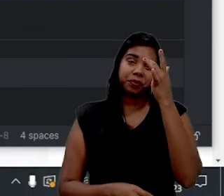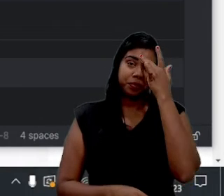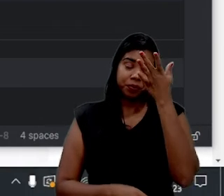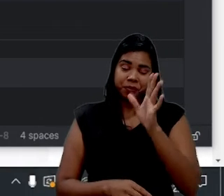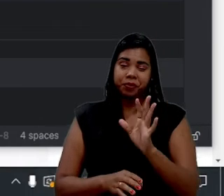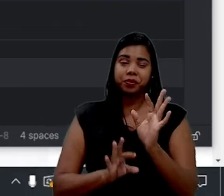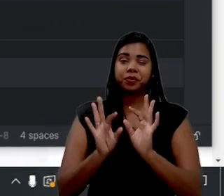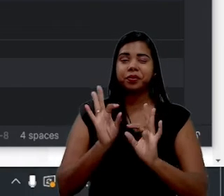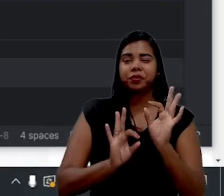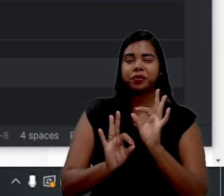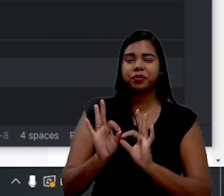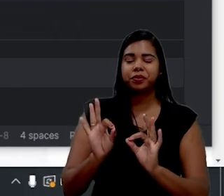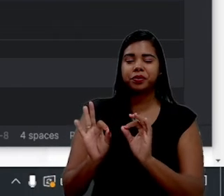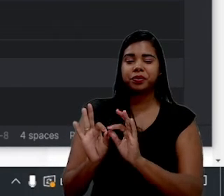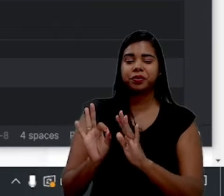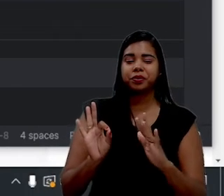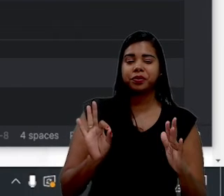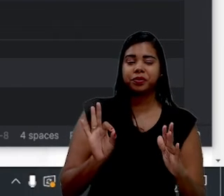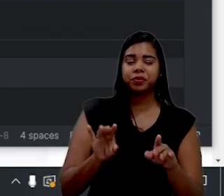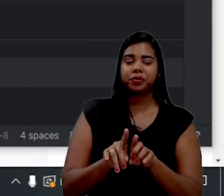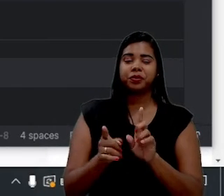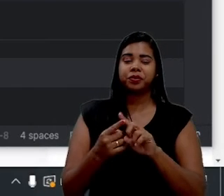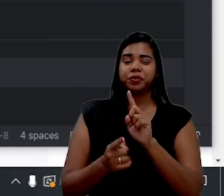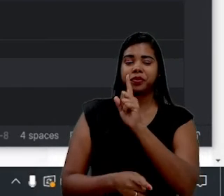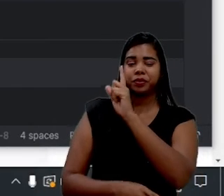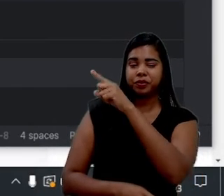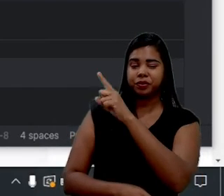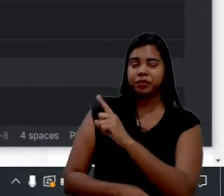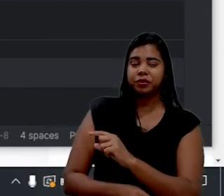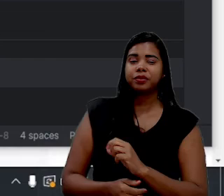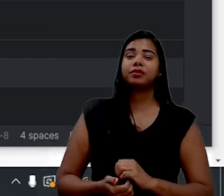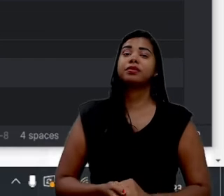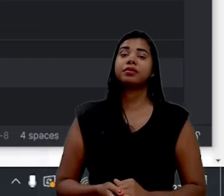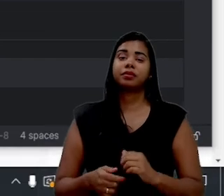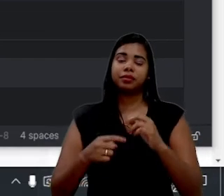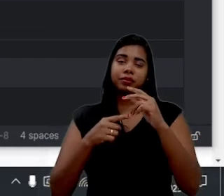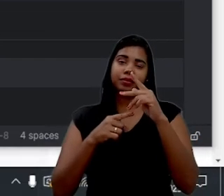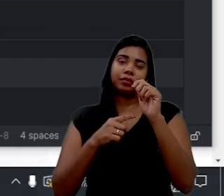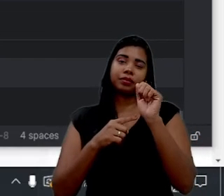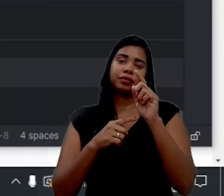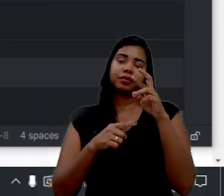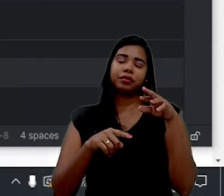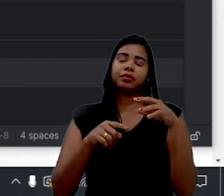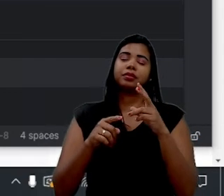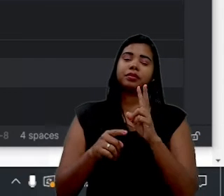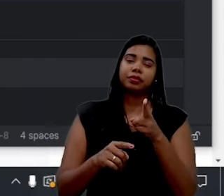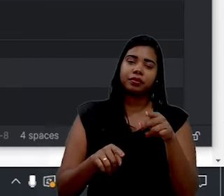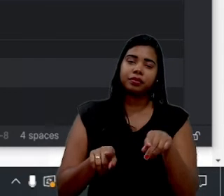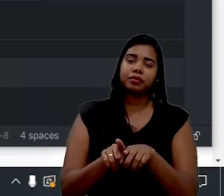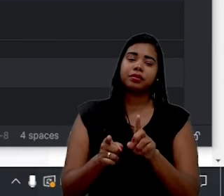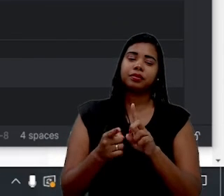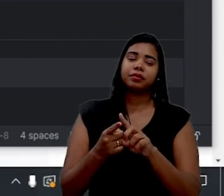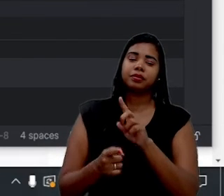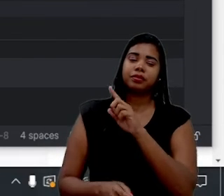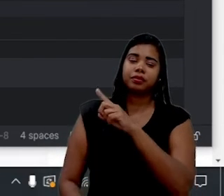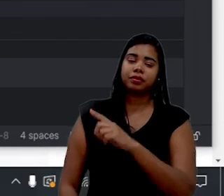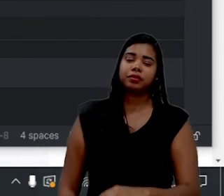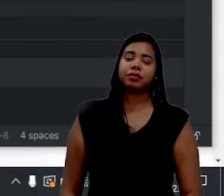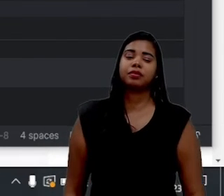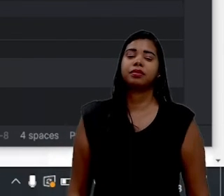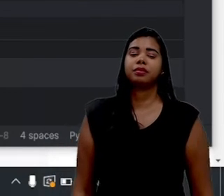arrumar, tá? E essas classes aí são padrões, onde o próprio, né? O Bootstrap ele já